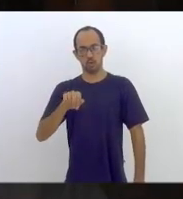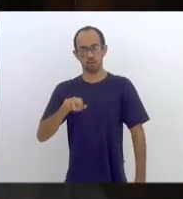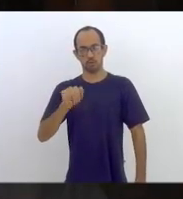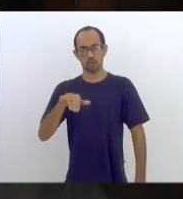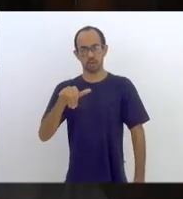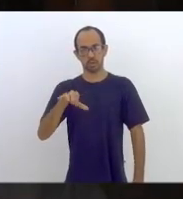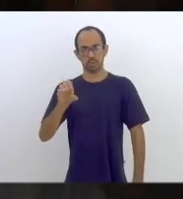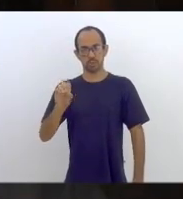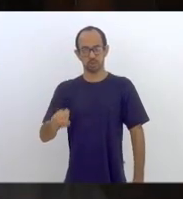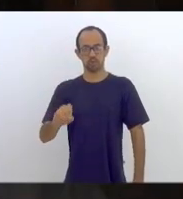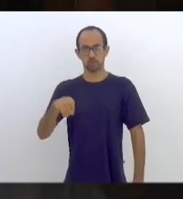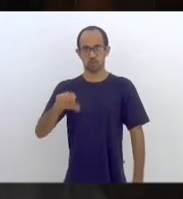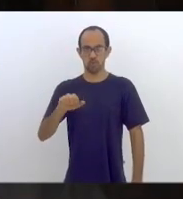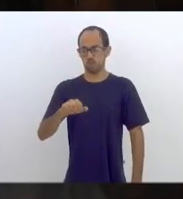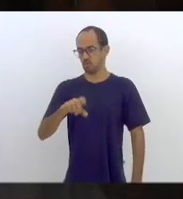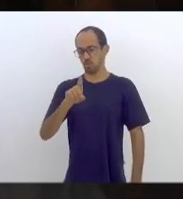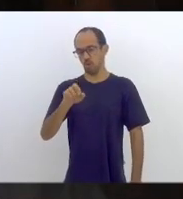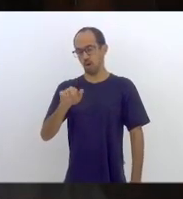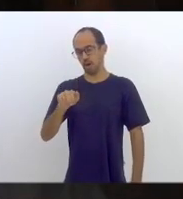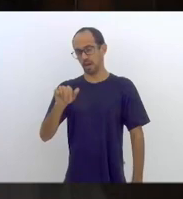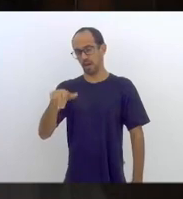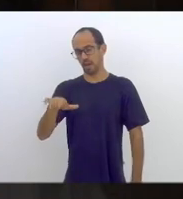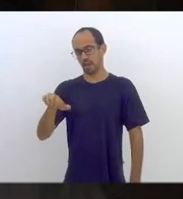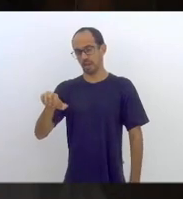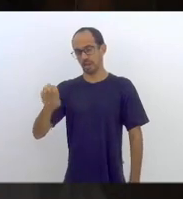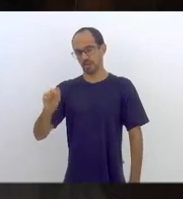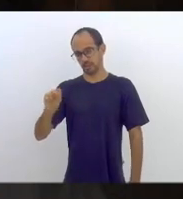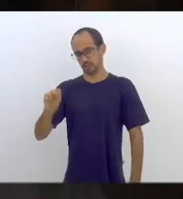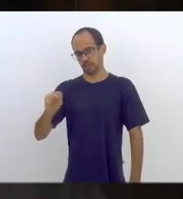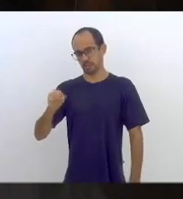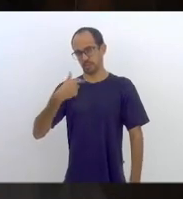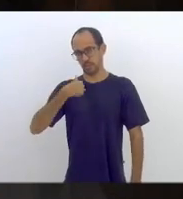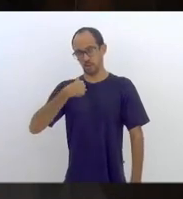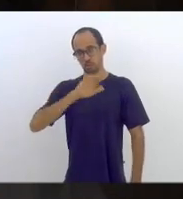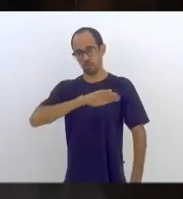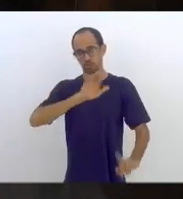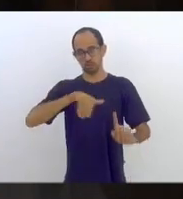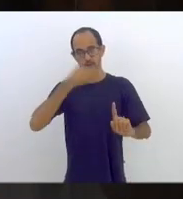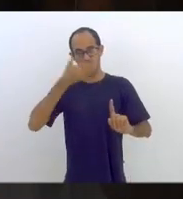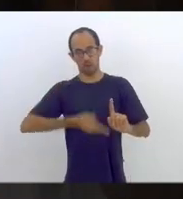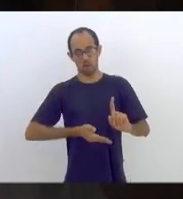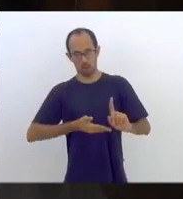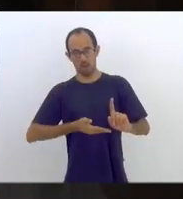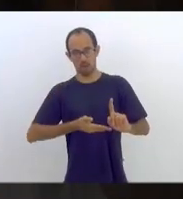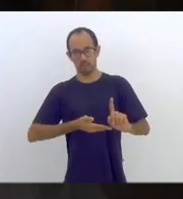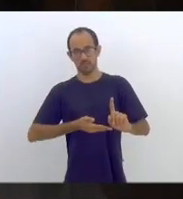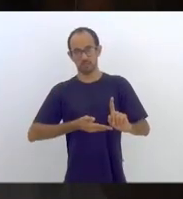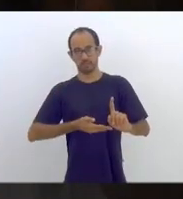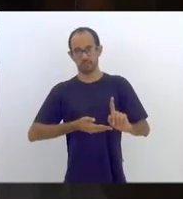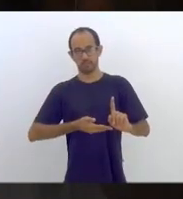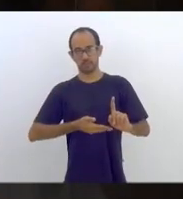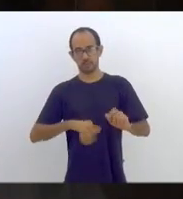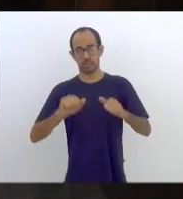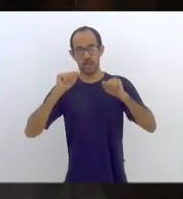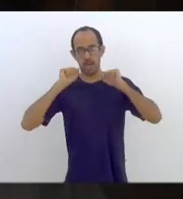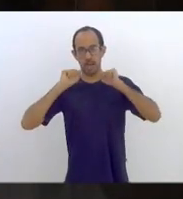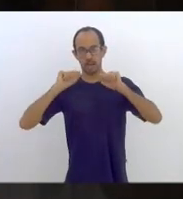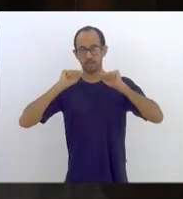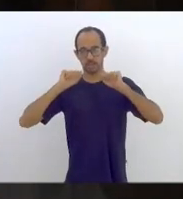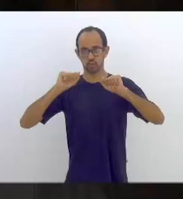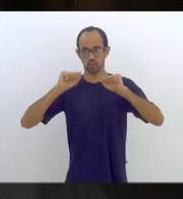Francisco o Dionísio diz que teve a honra de ser assessor